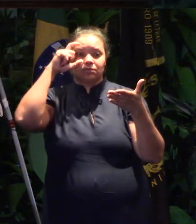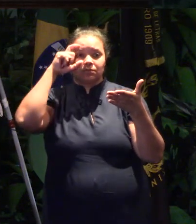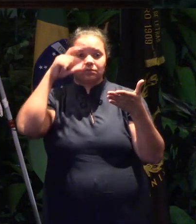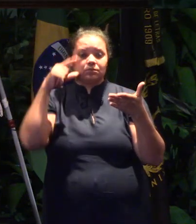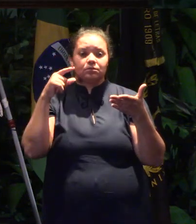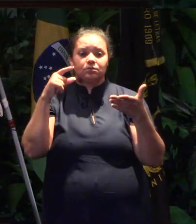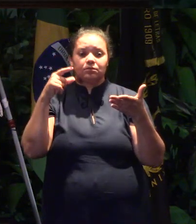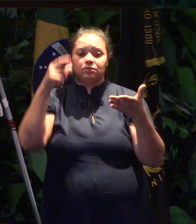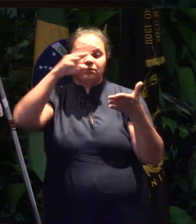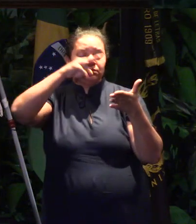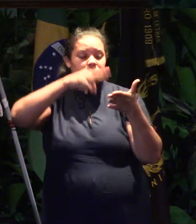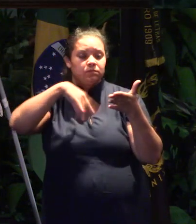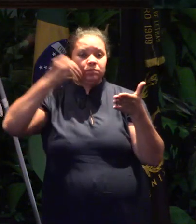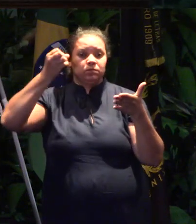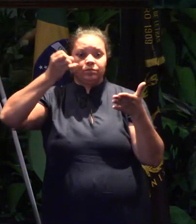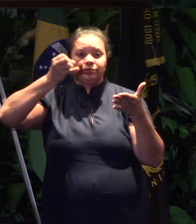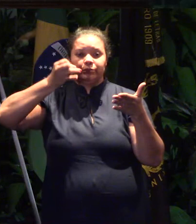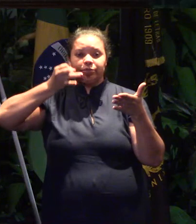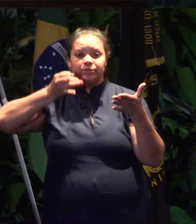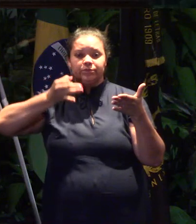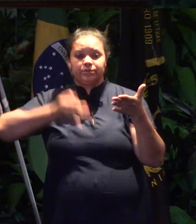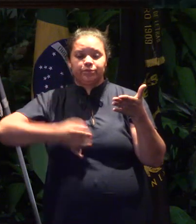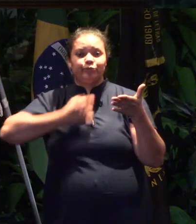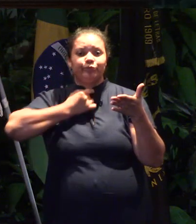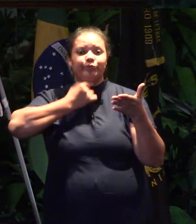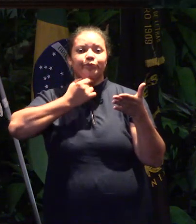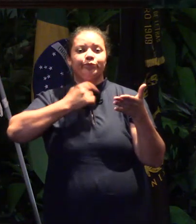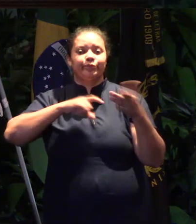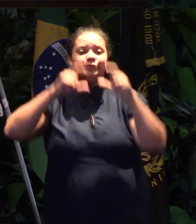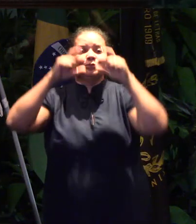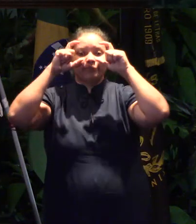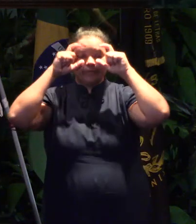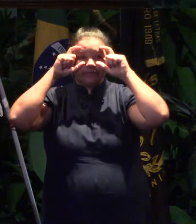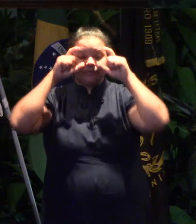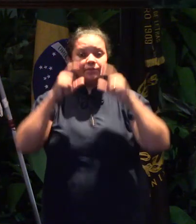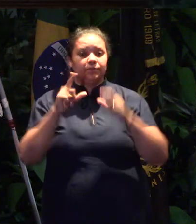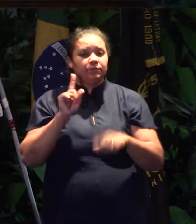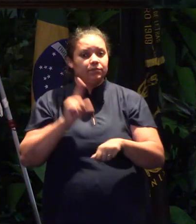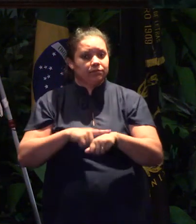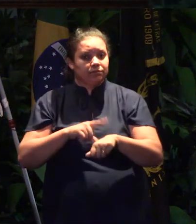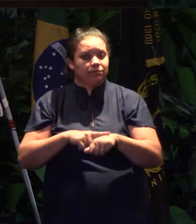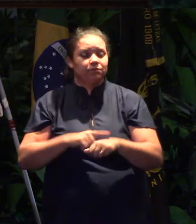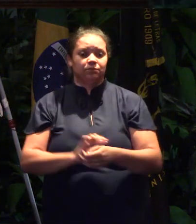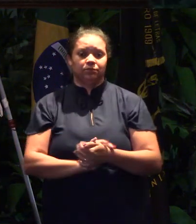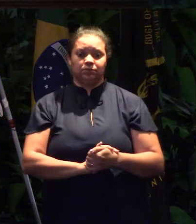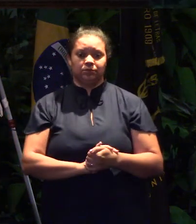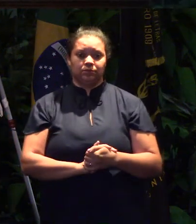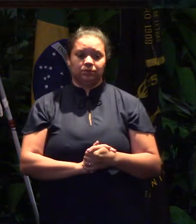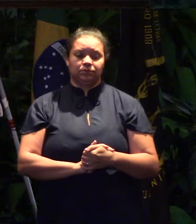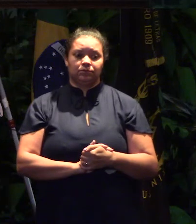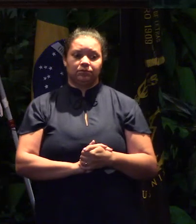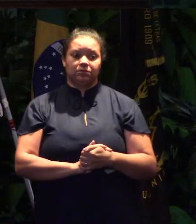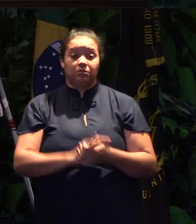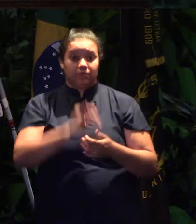ele fotografa e lê para você em voz, né, quase em tempo real. Então, eu